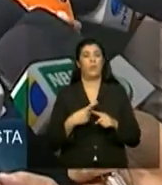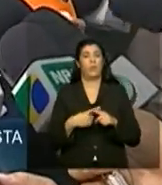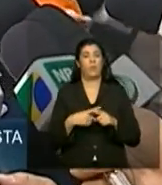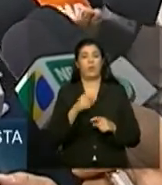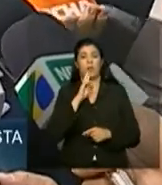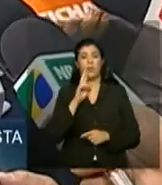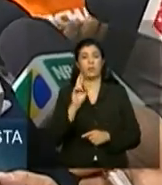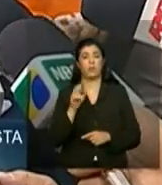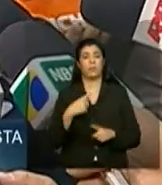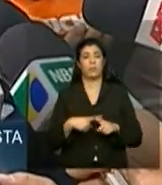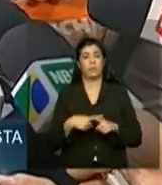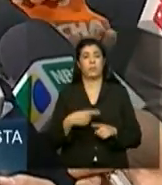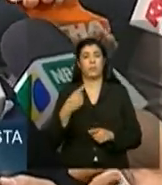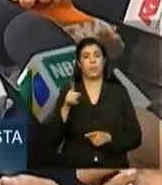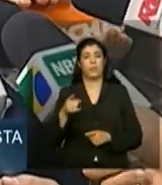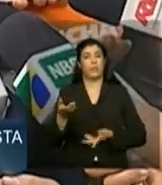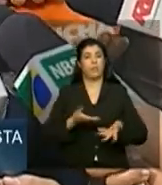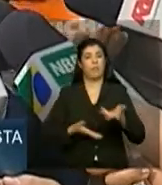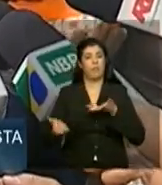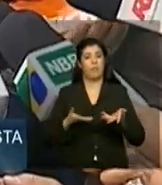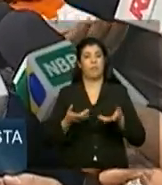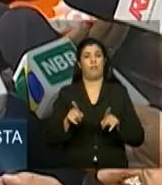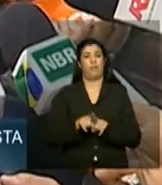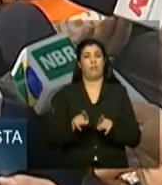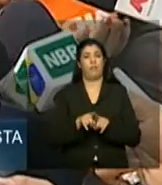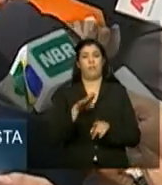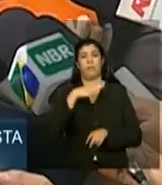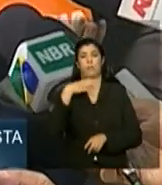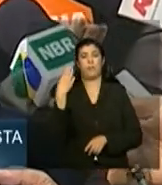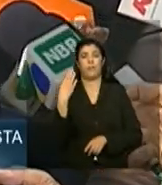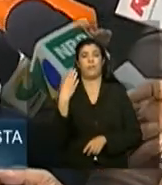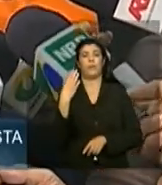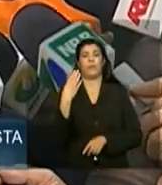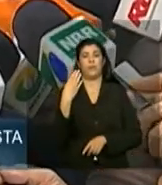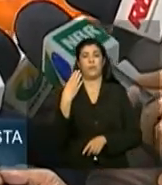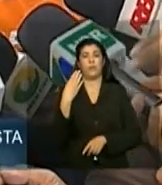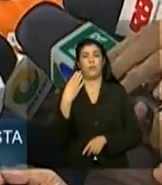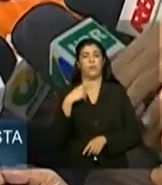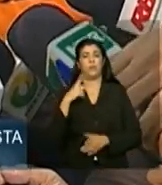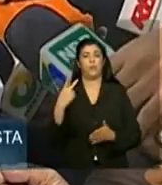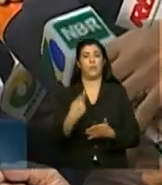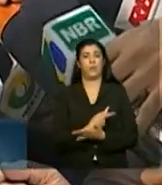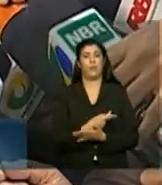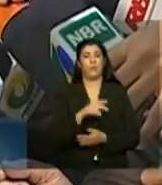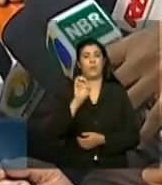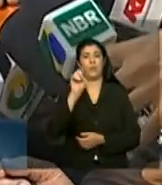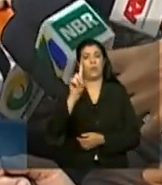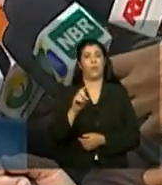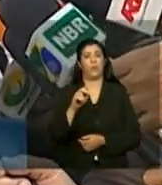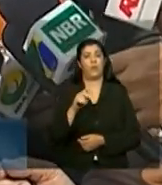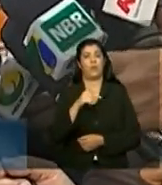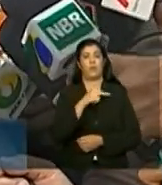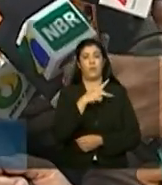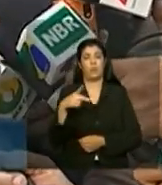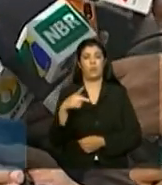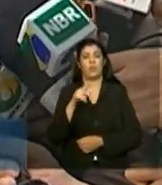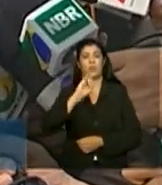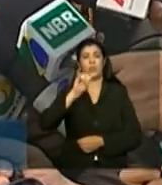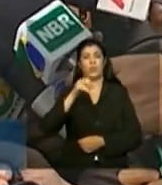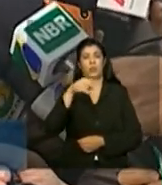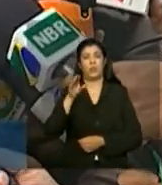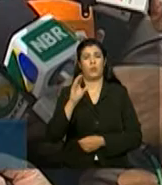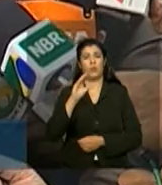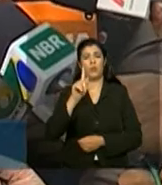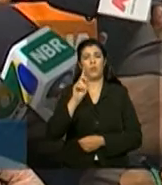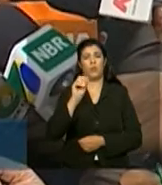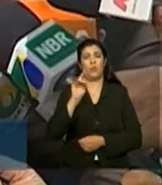uma relação da morte, né, do ocorrido com o ex-presidente João Goulart, com a Operação